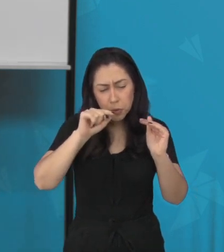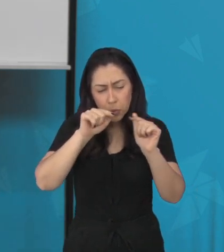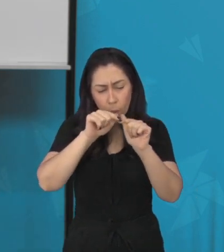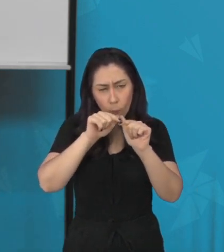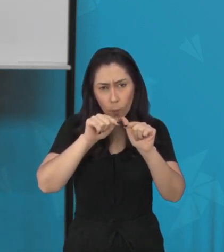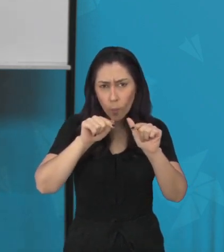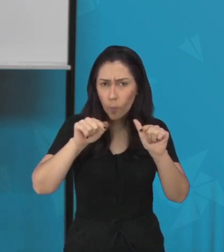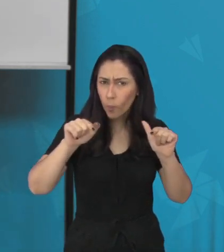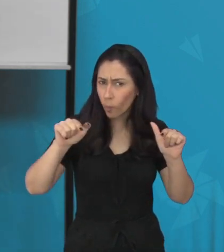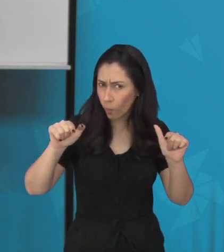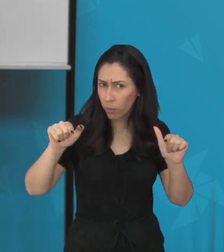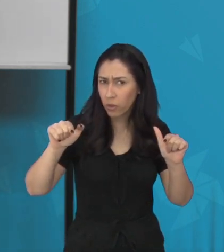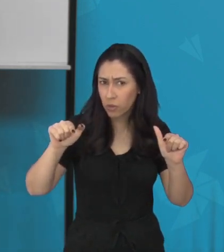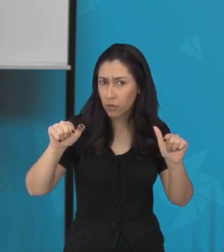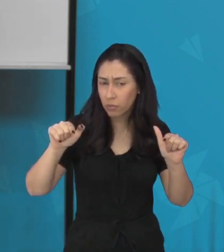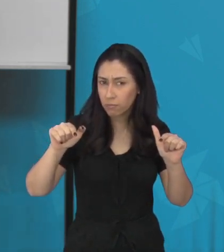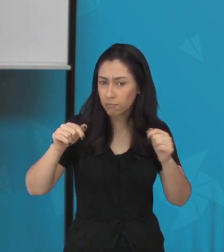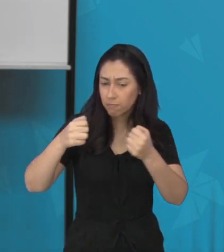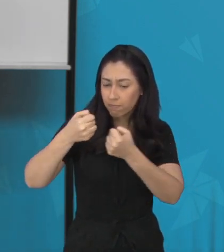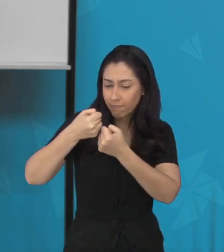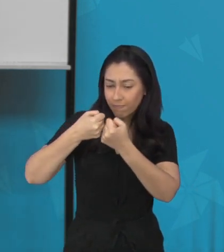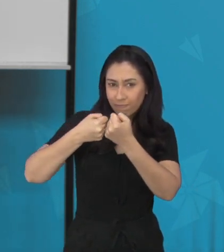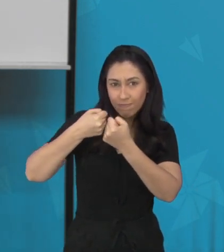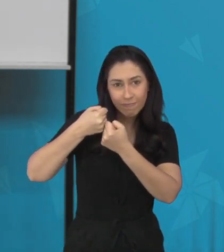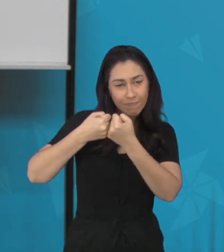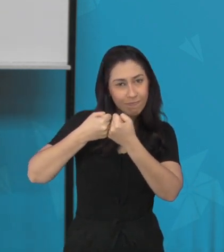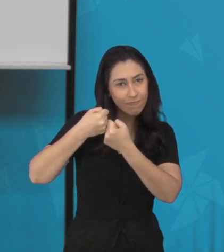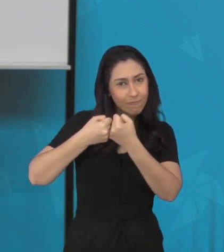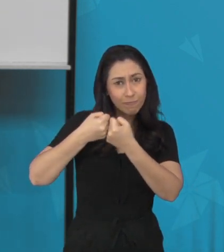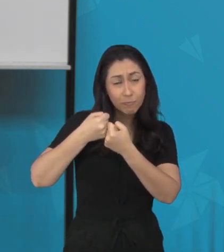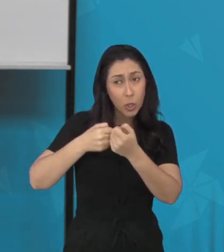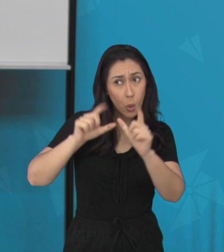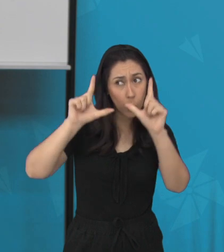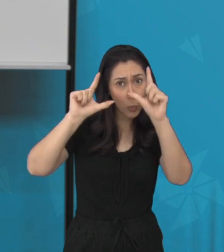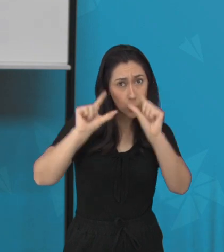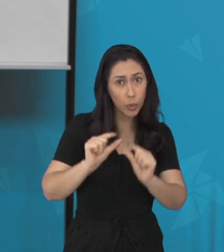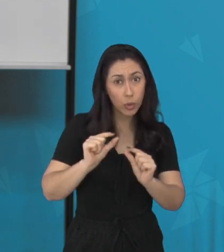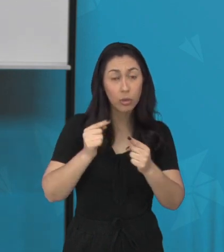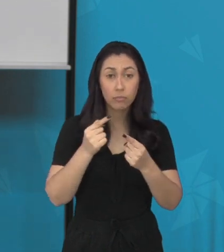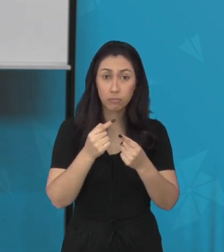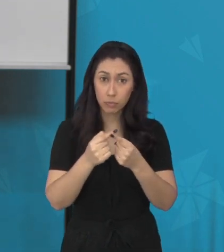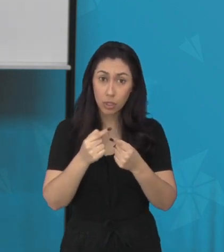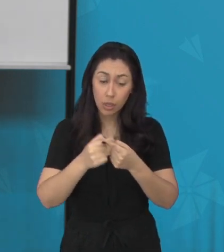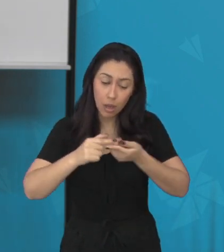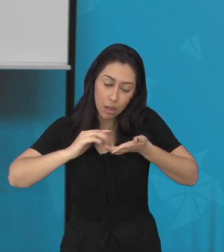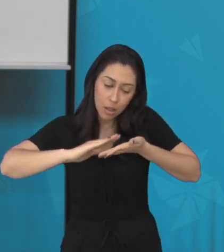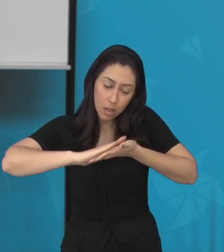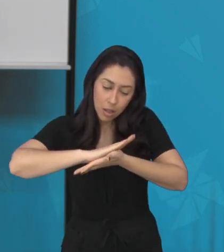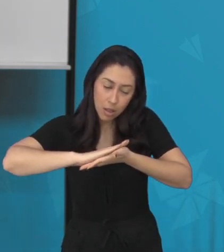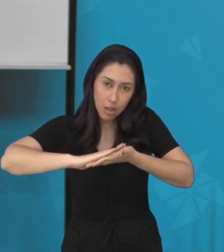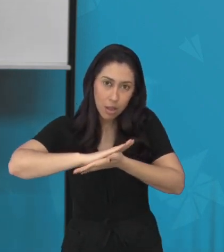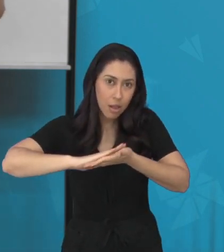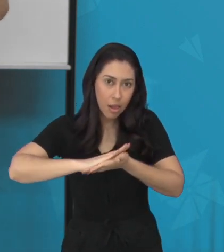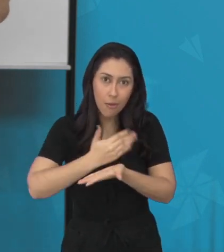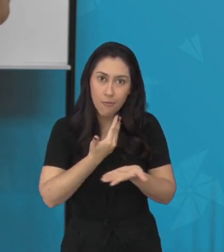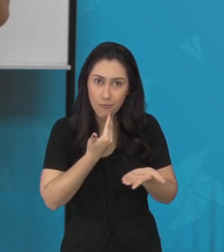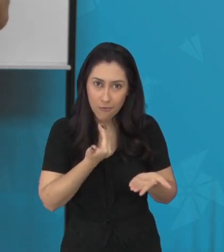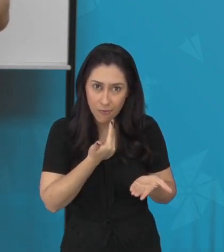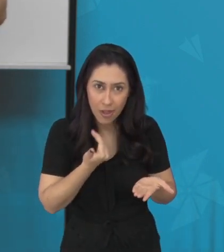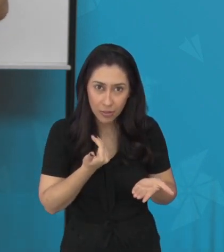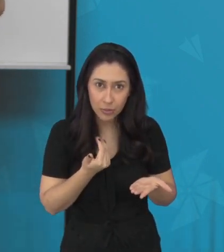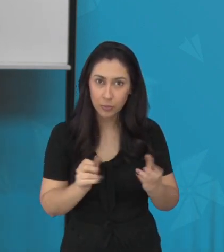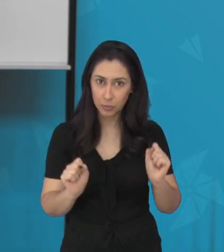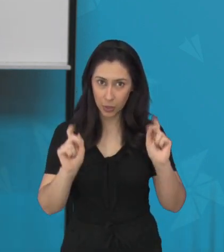superfície mais polida, eu tenho uma força de atrito menor, uma vez que a interação dessas superfícies também é menor.